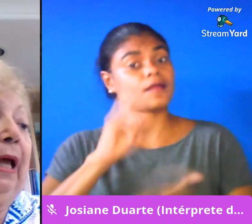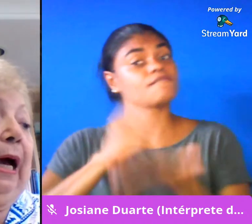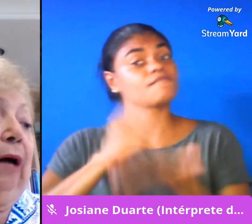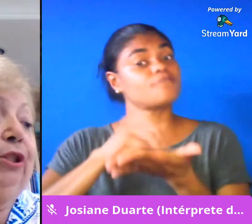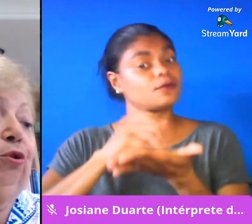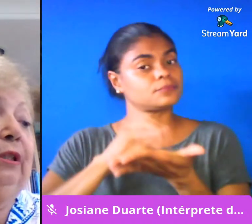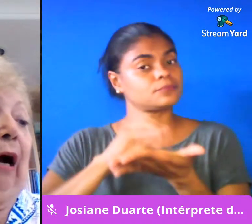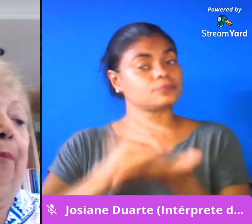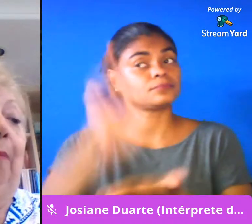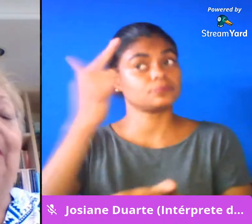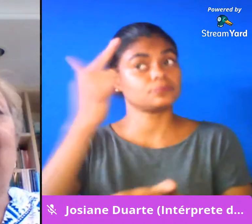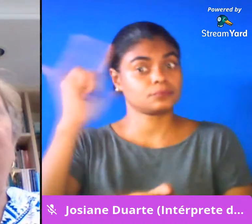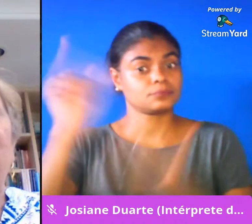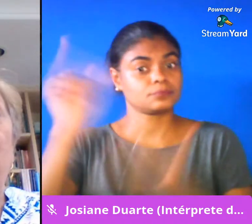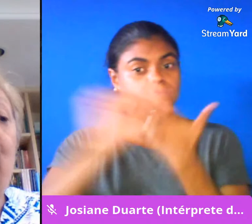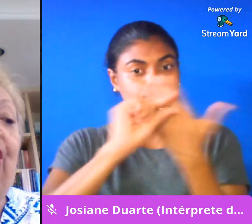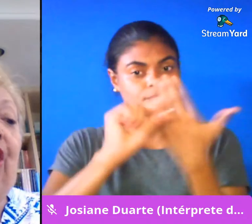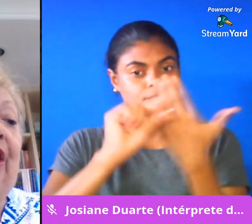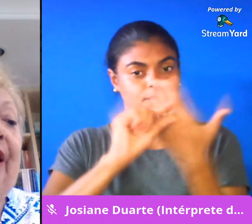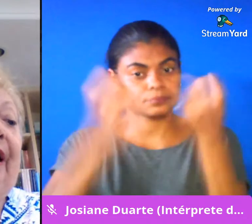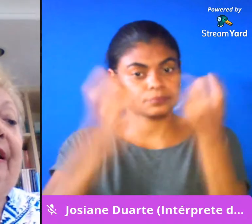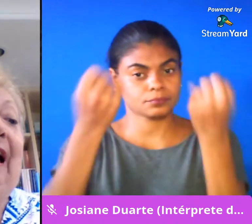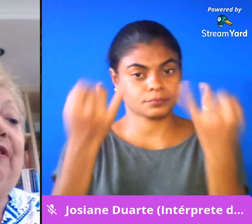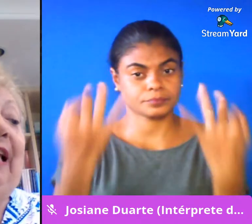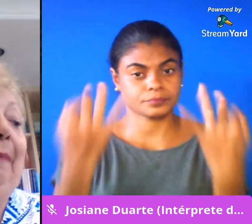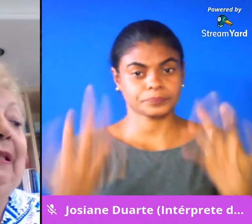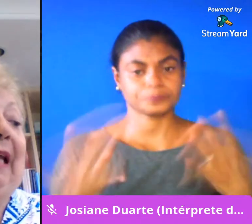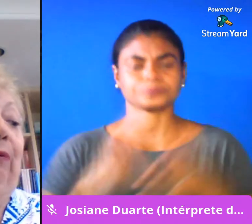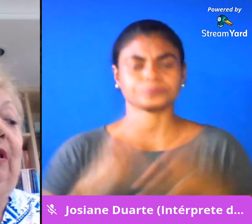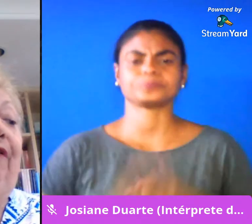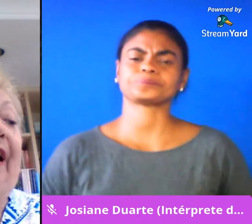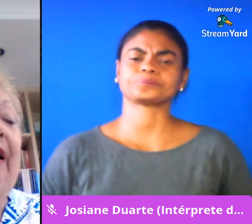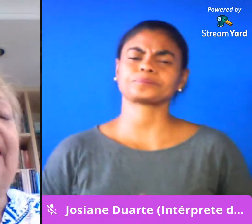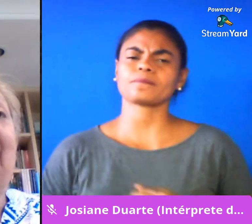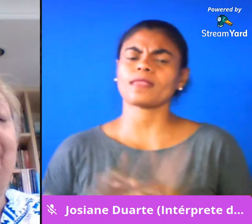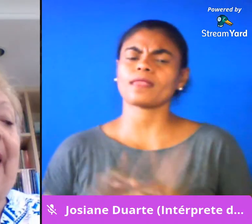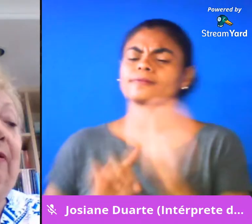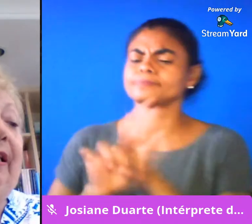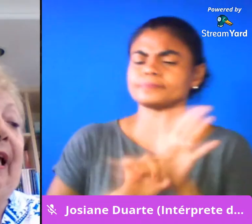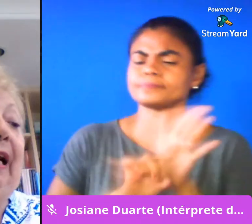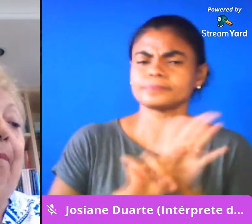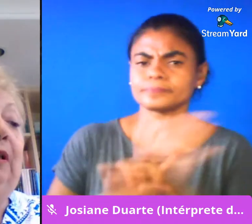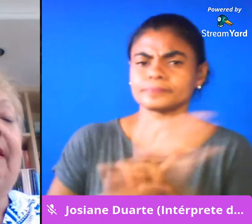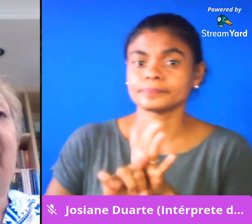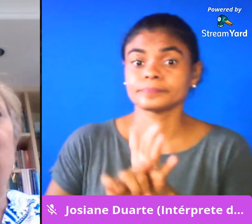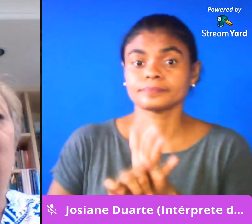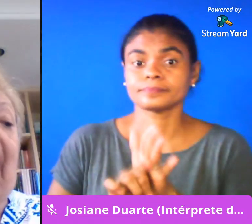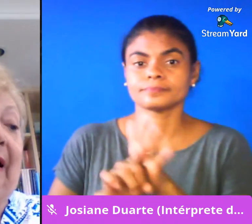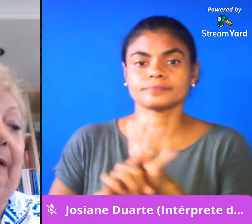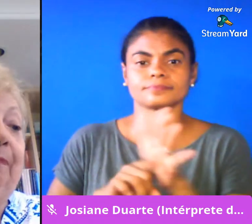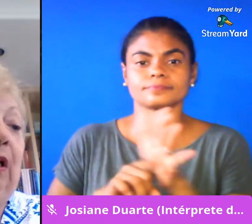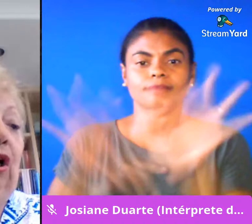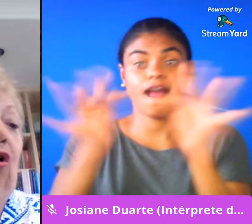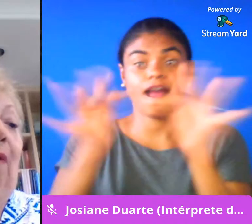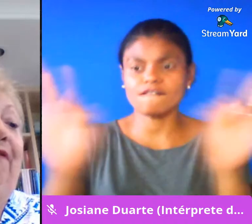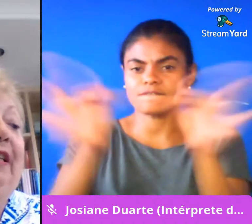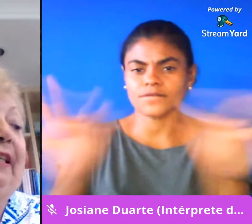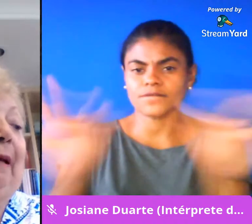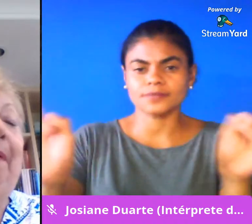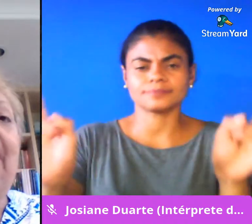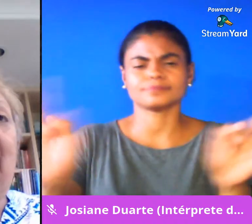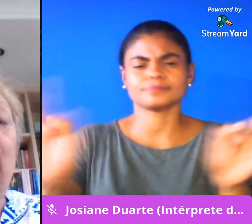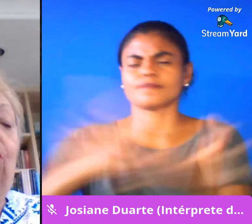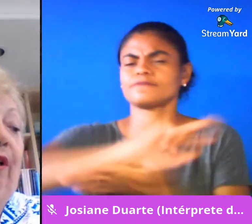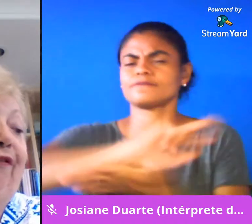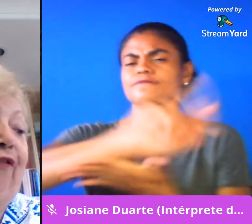trabalhar. Ao se estudar o problema da fraseologia, deve-se delimitar os diferentes aspectos em que ela pode ser estudada. Uma